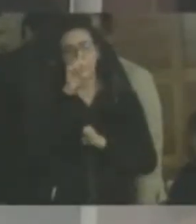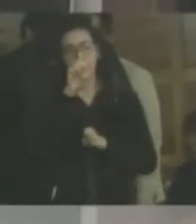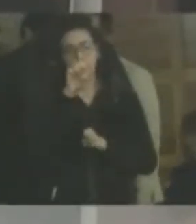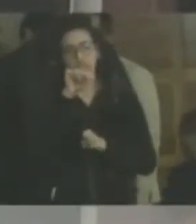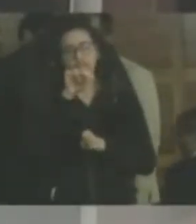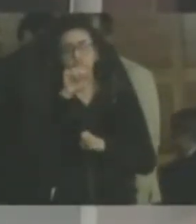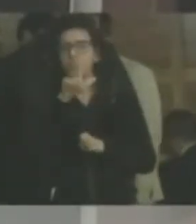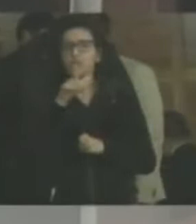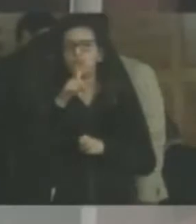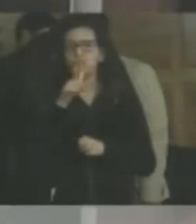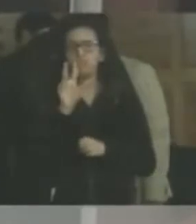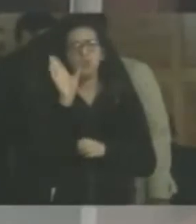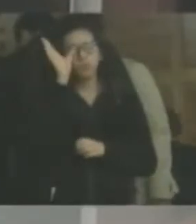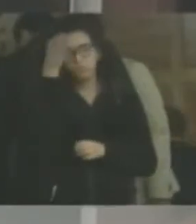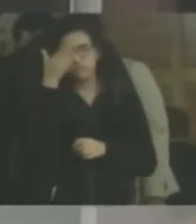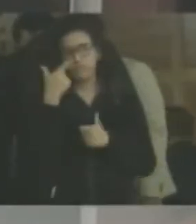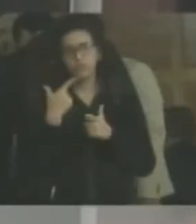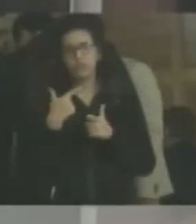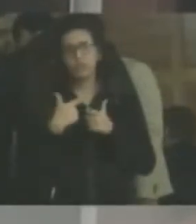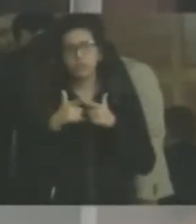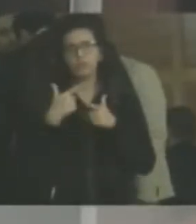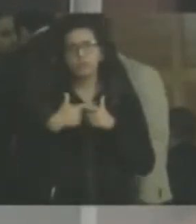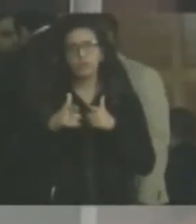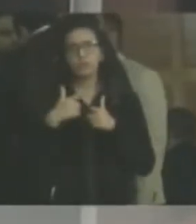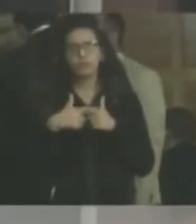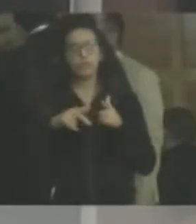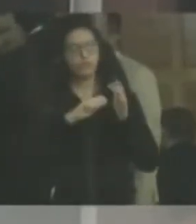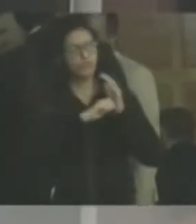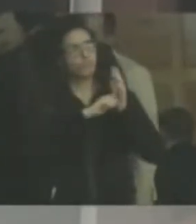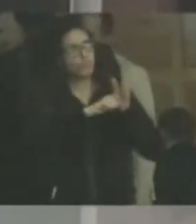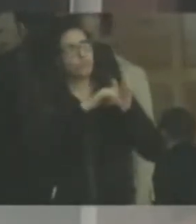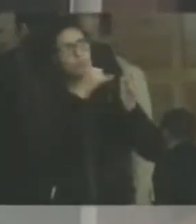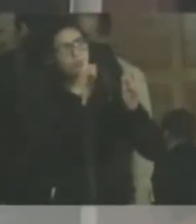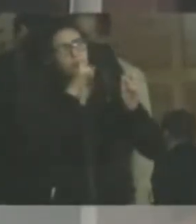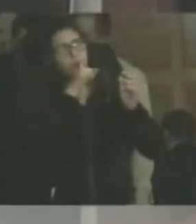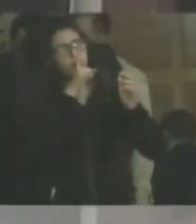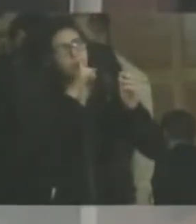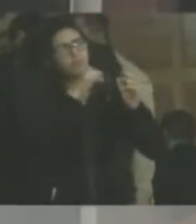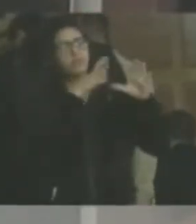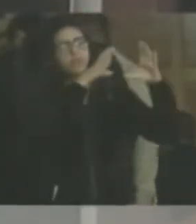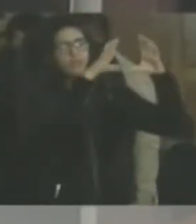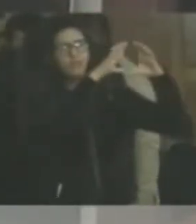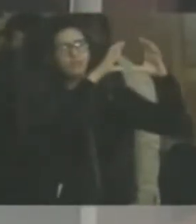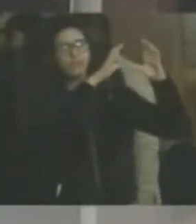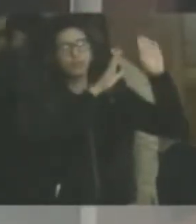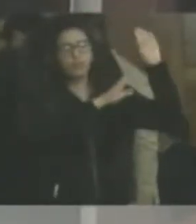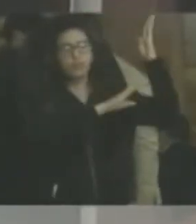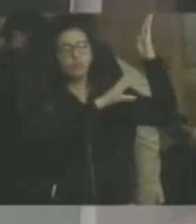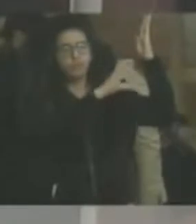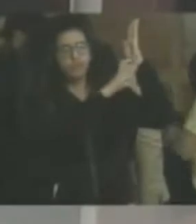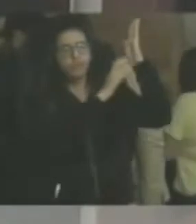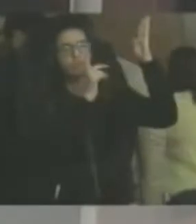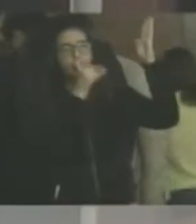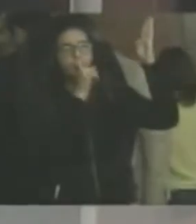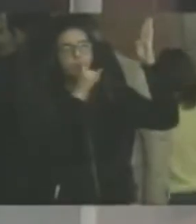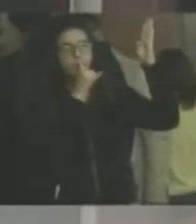ter resolvido a troca do transformador lá da Aura Pires da Gama. Uma